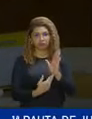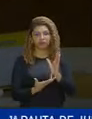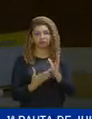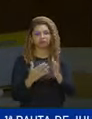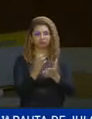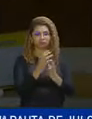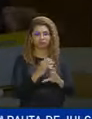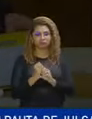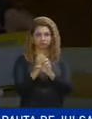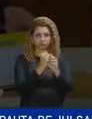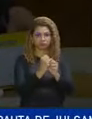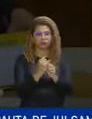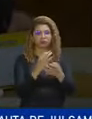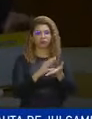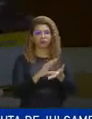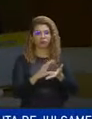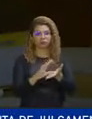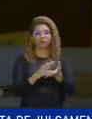eleitorais, número